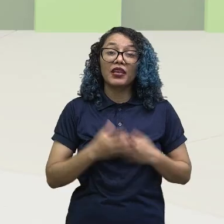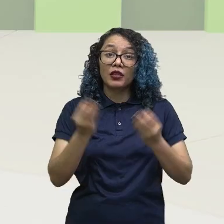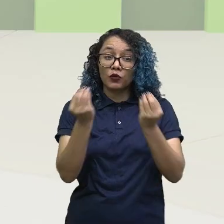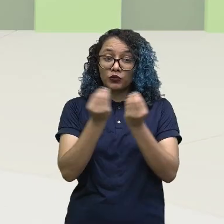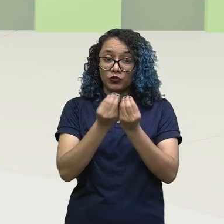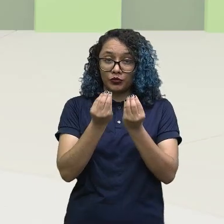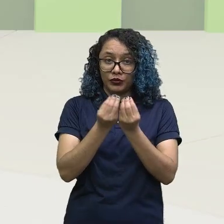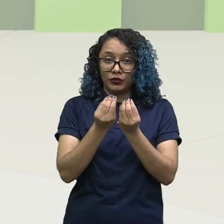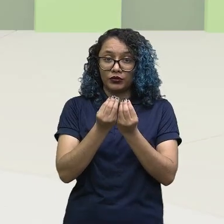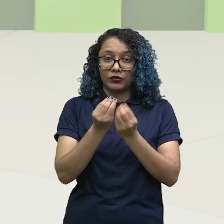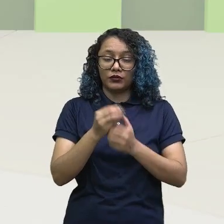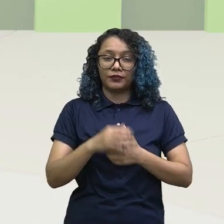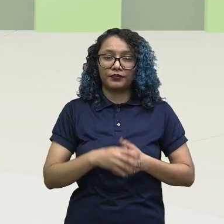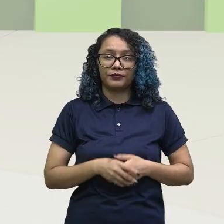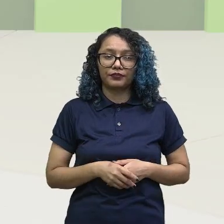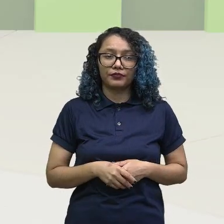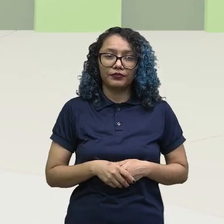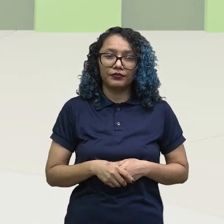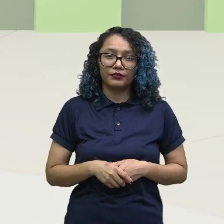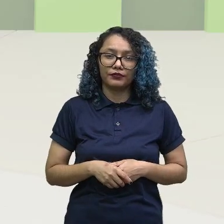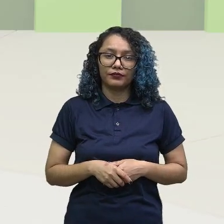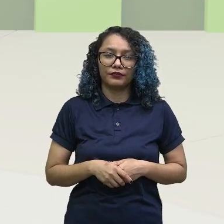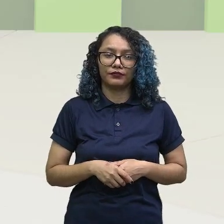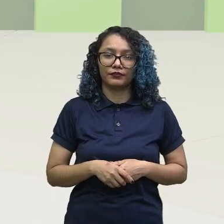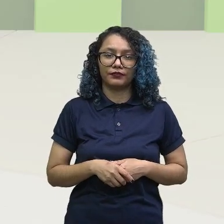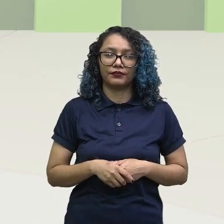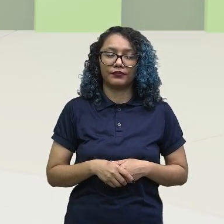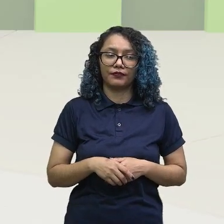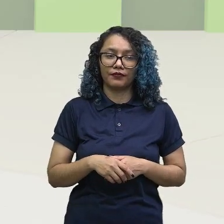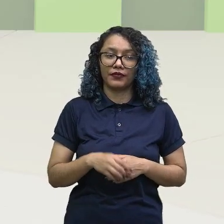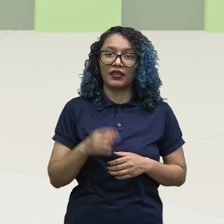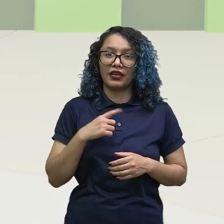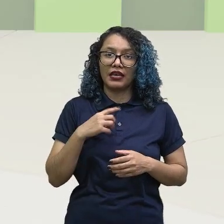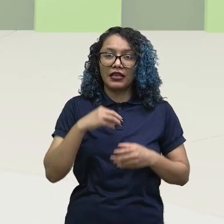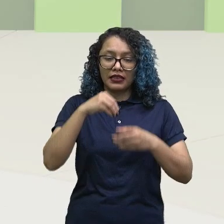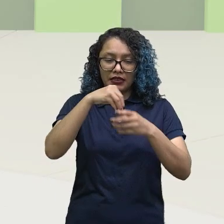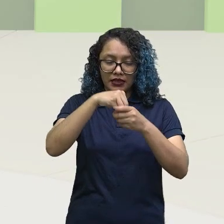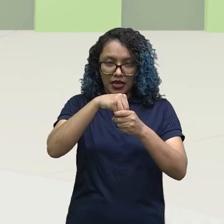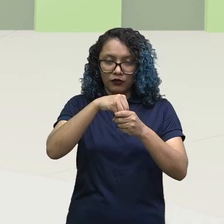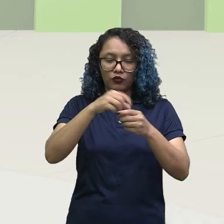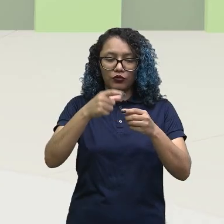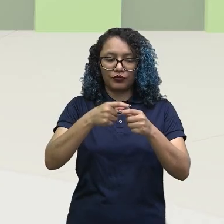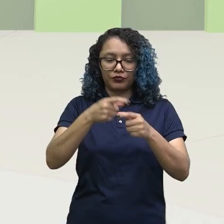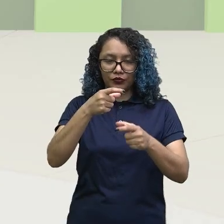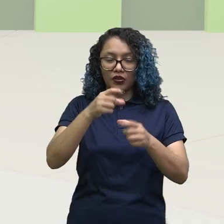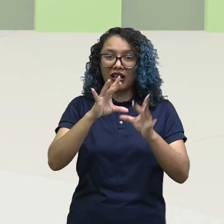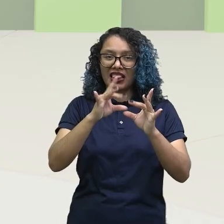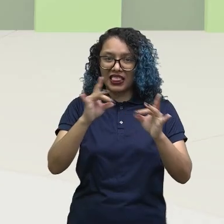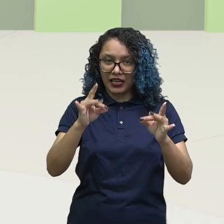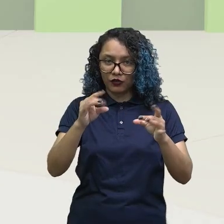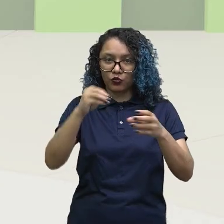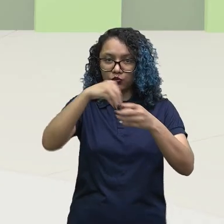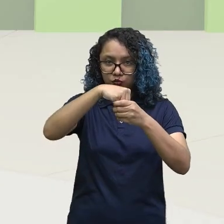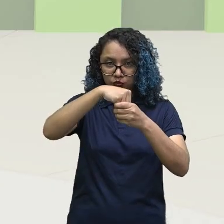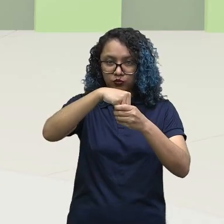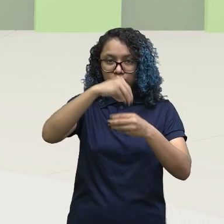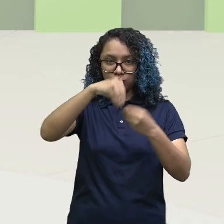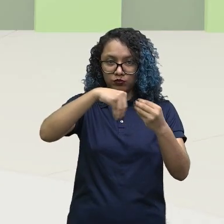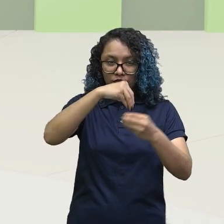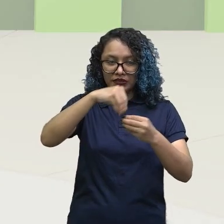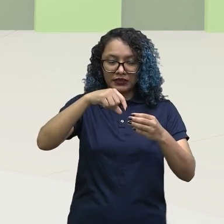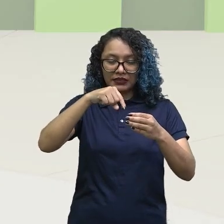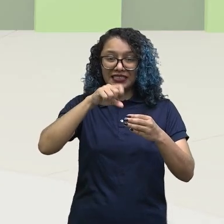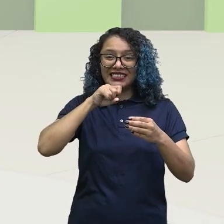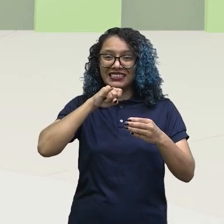substâncias, gente, elas vêm dentro de um pote com líquido, tá? E aí, se a gente tira